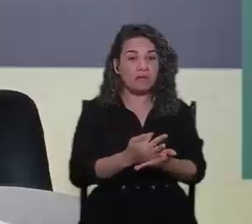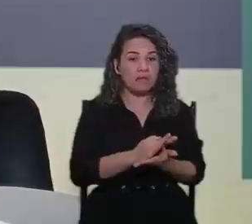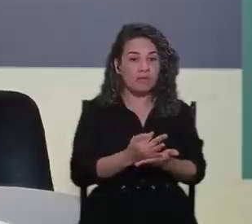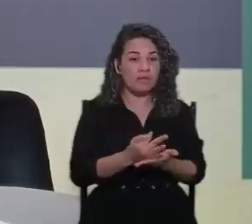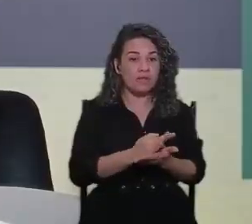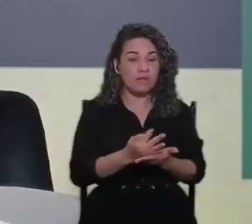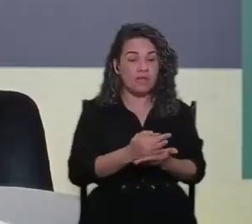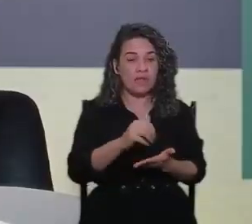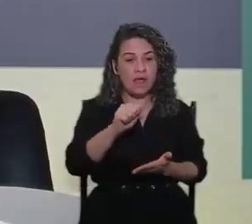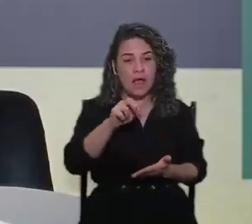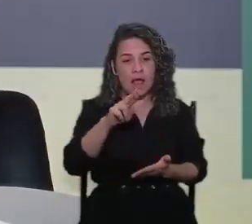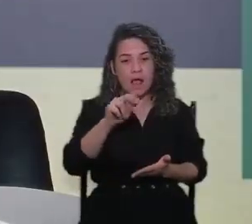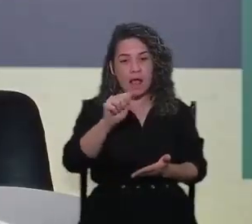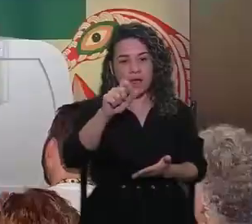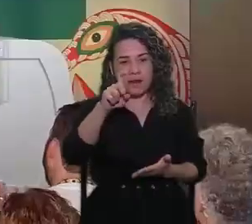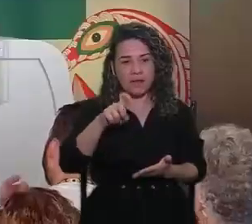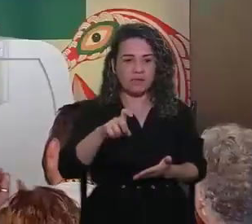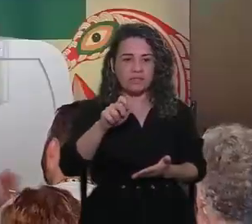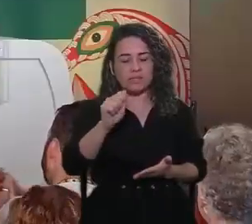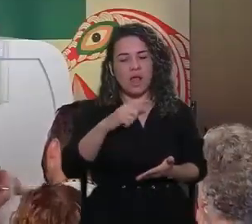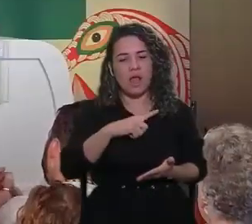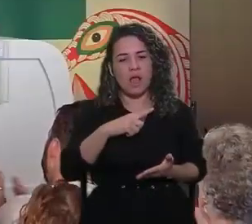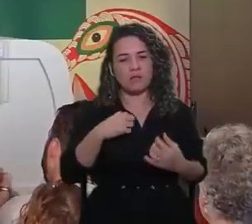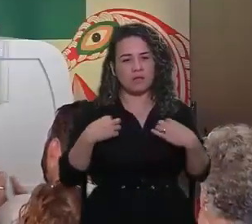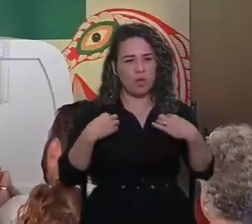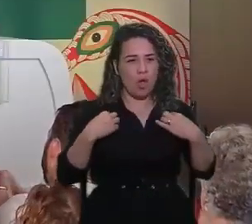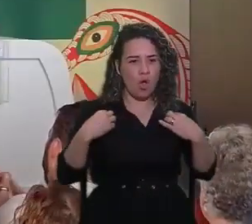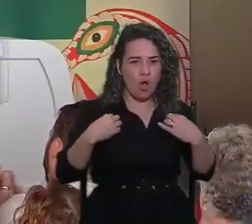E é isso, gente. Obrigada.